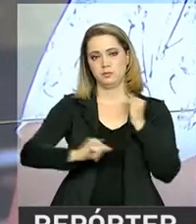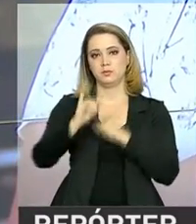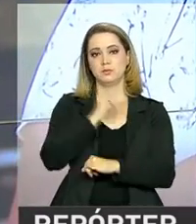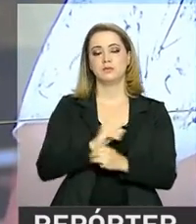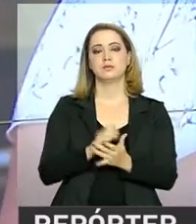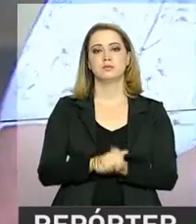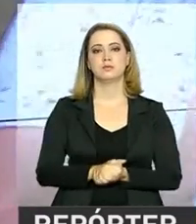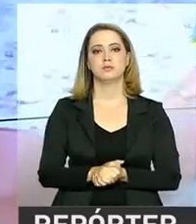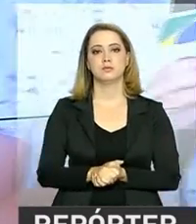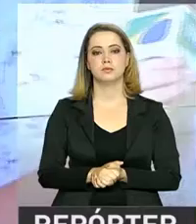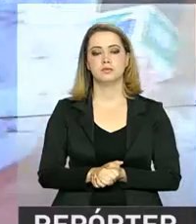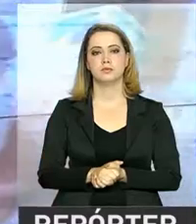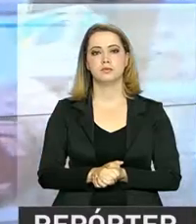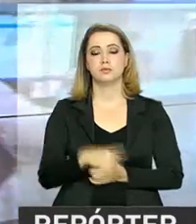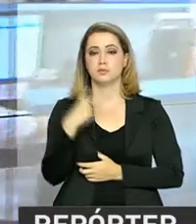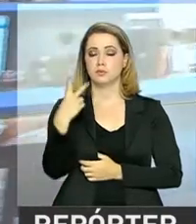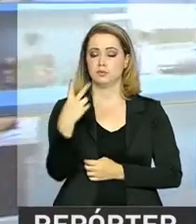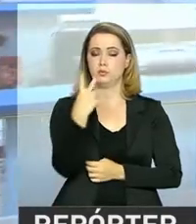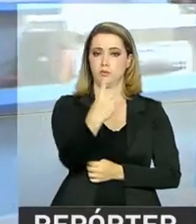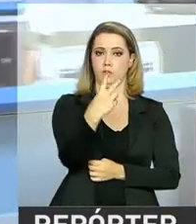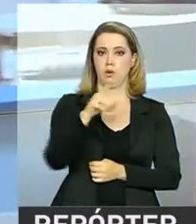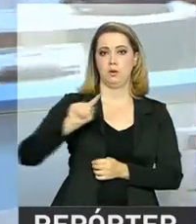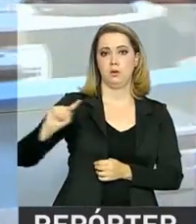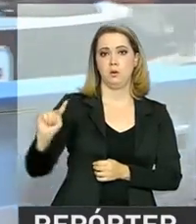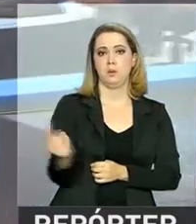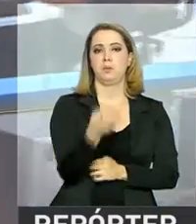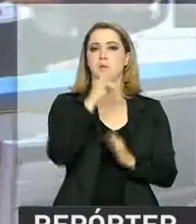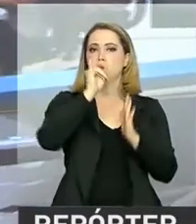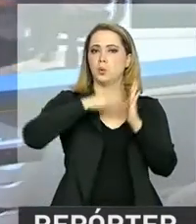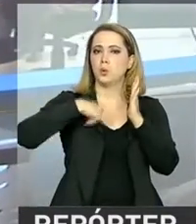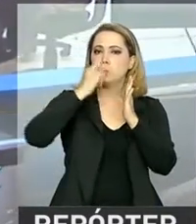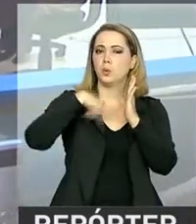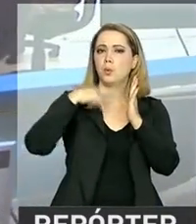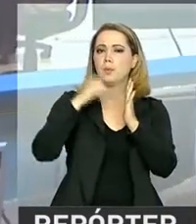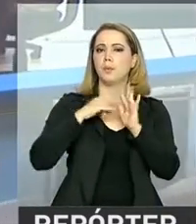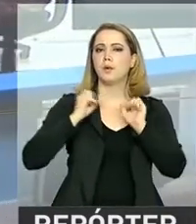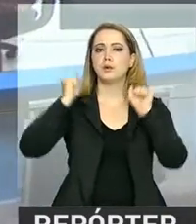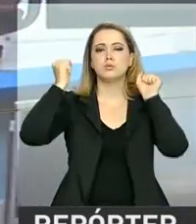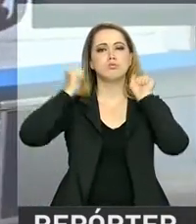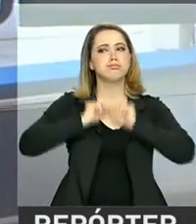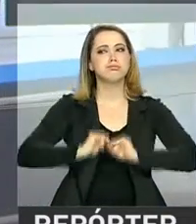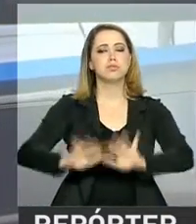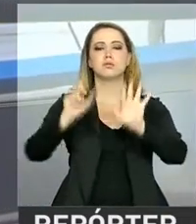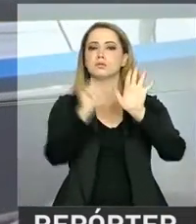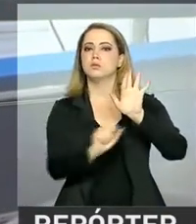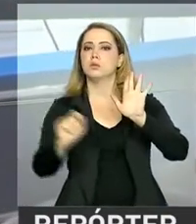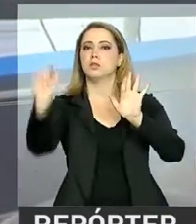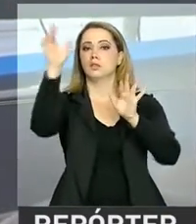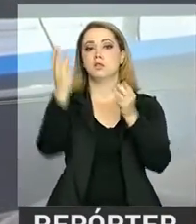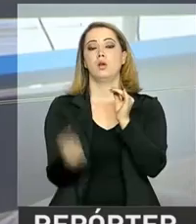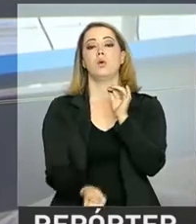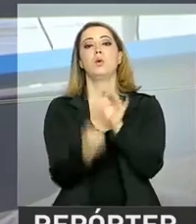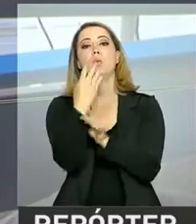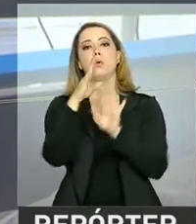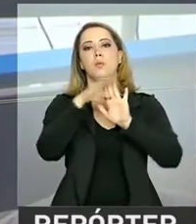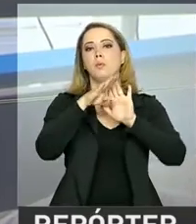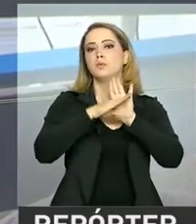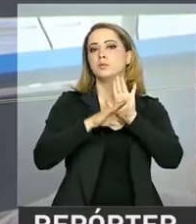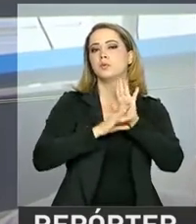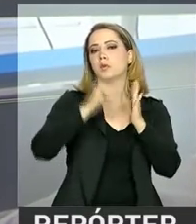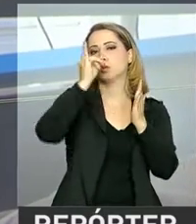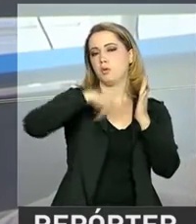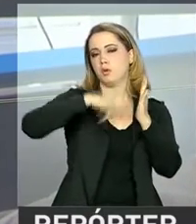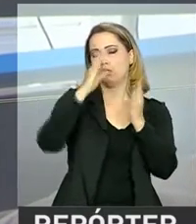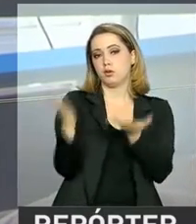informações 22 mil documentos foram gerados em todo o país desde a criação do programa identidade jovem há um mês